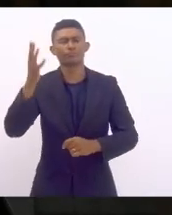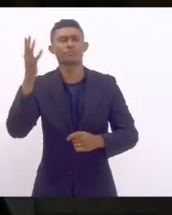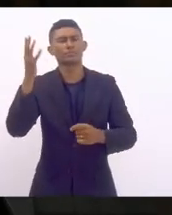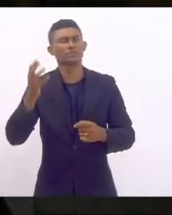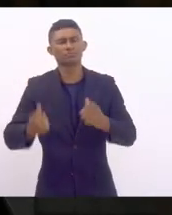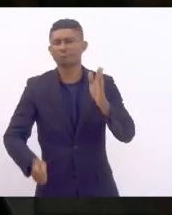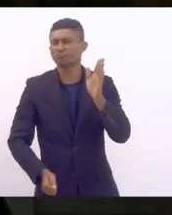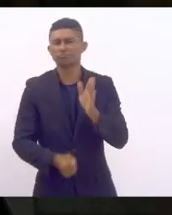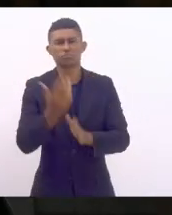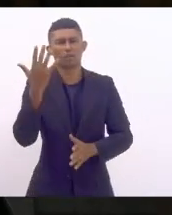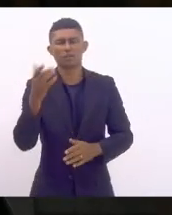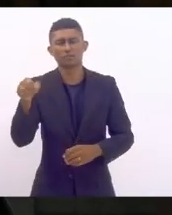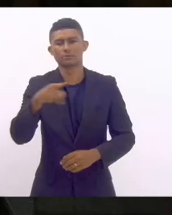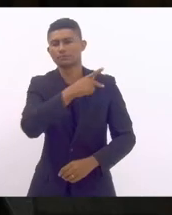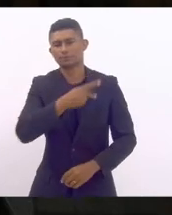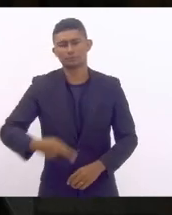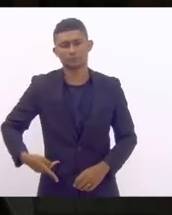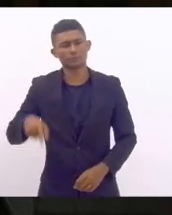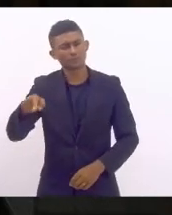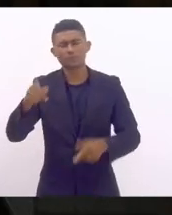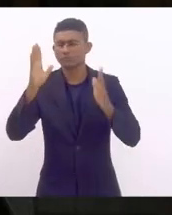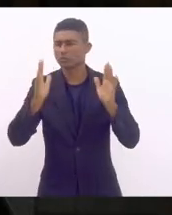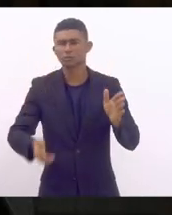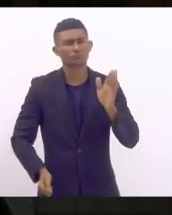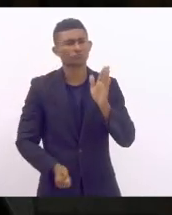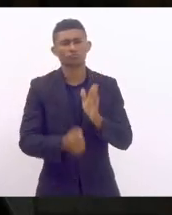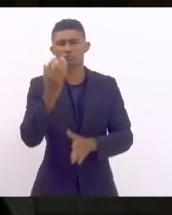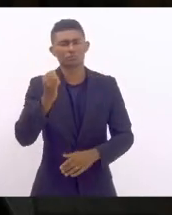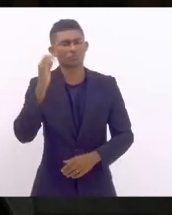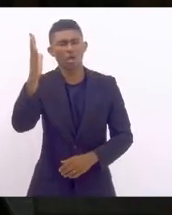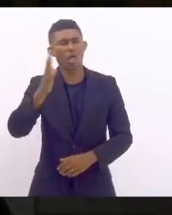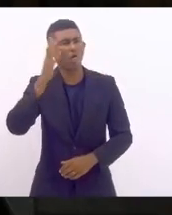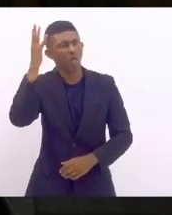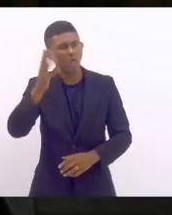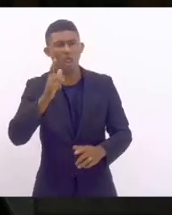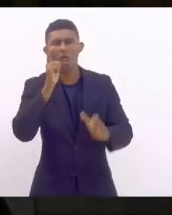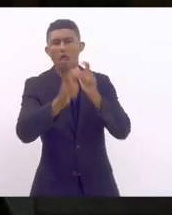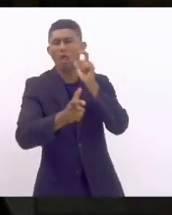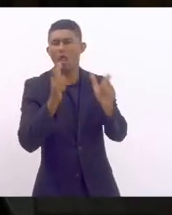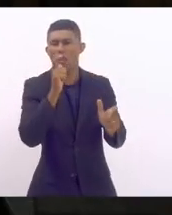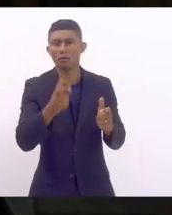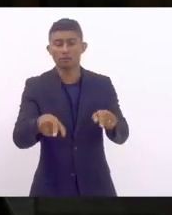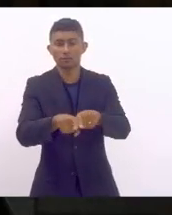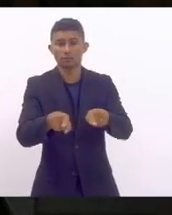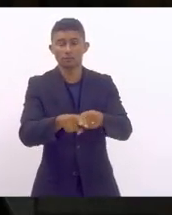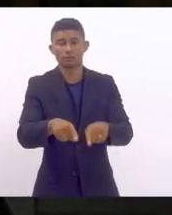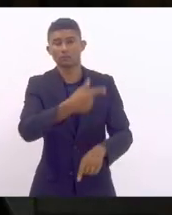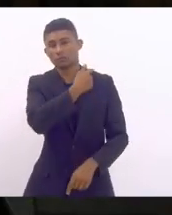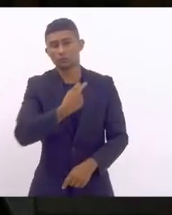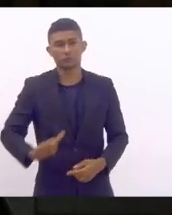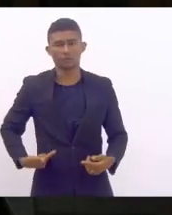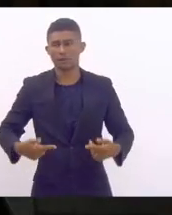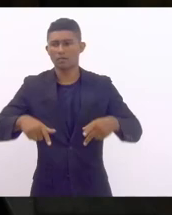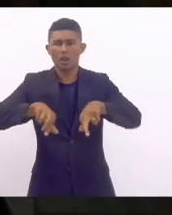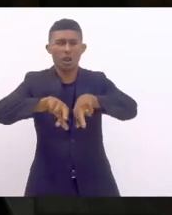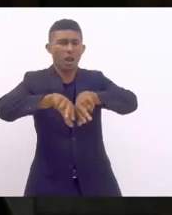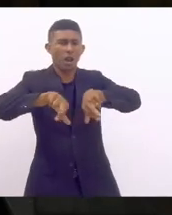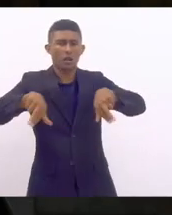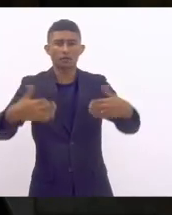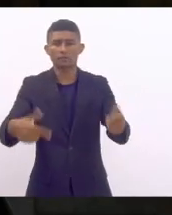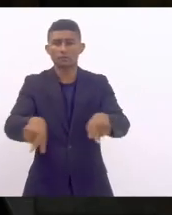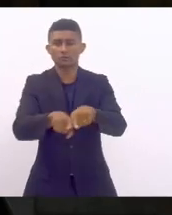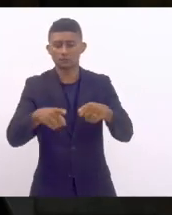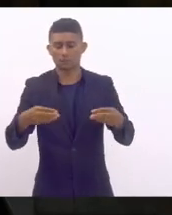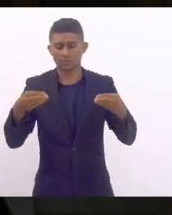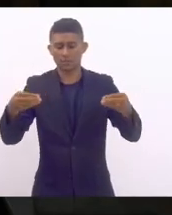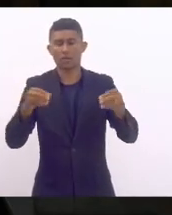por parte do próprio presidente da república por parte de autoridades governamentais de Alto Escalão do próprio Ministério da Educação em